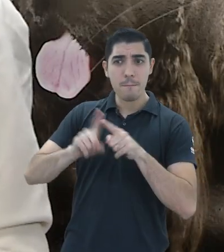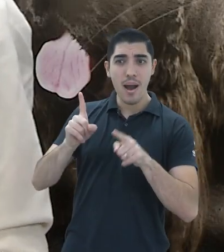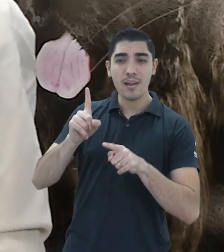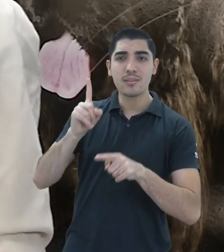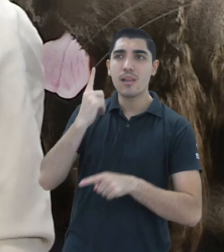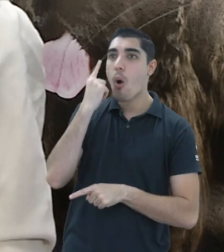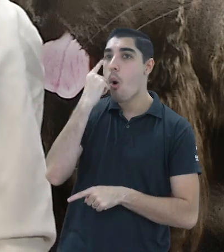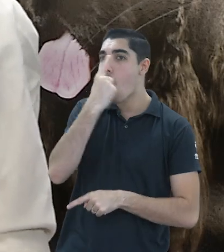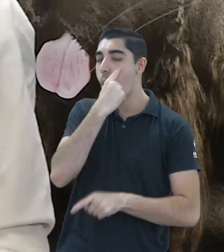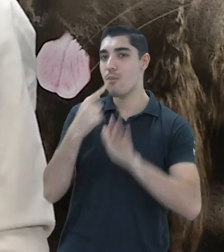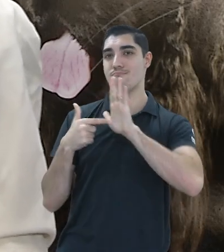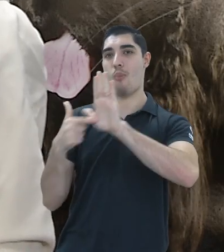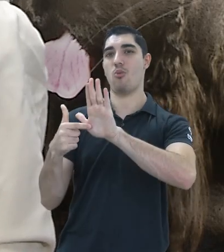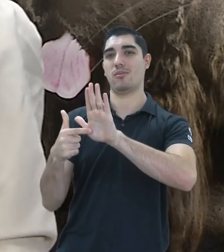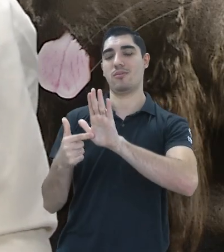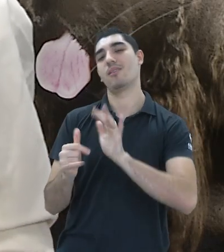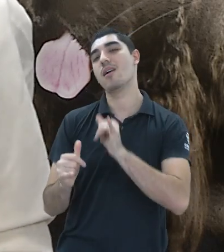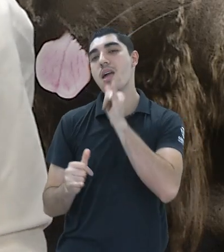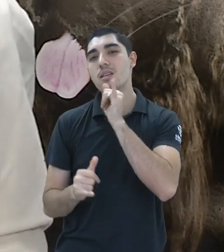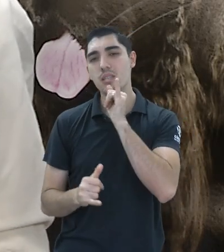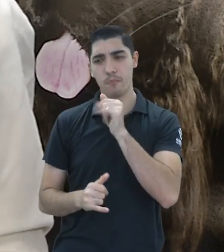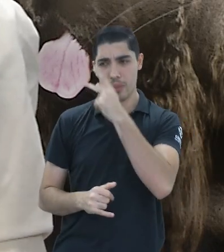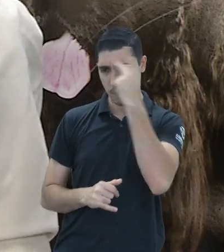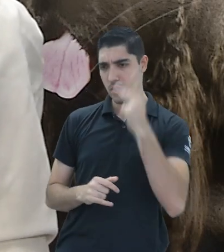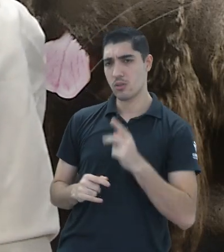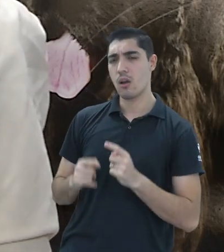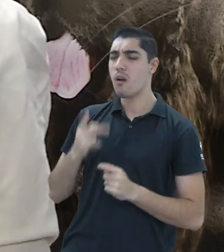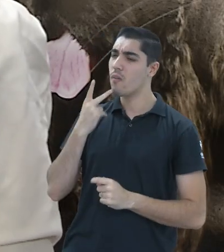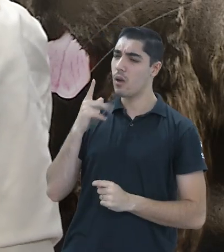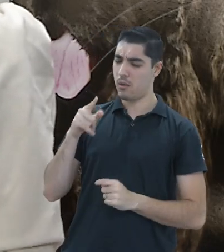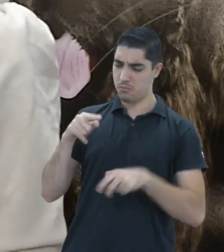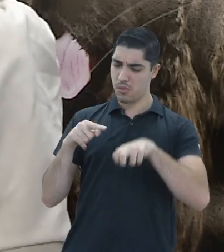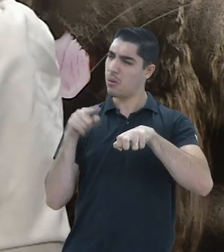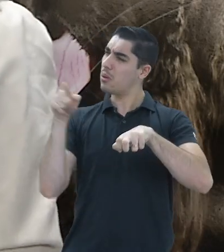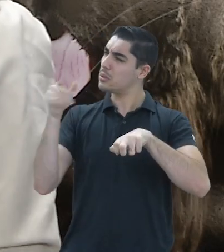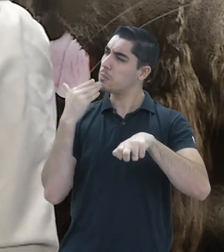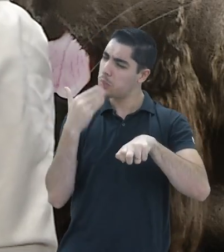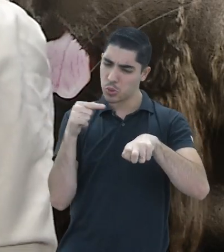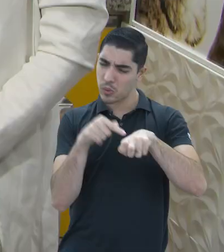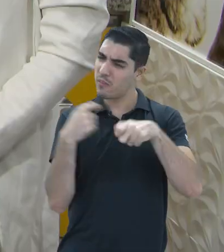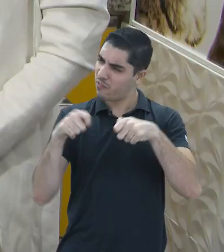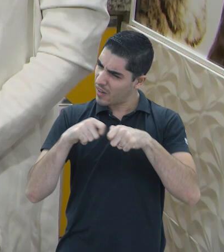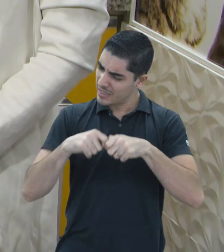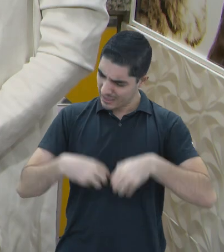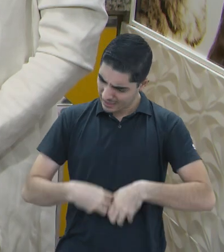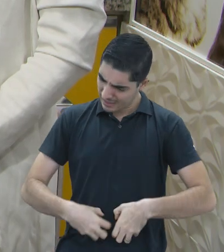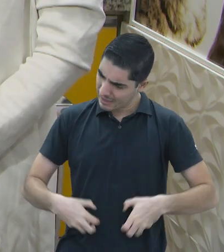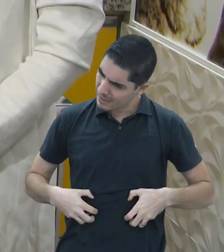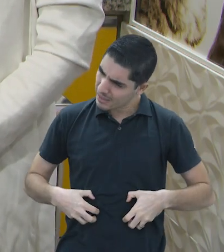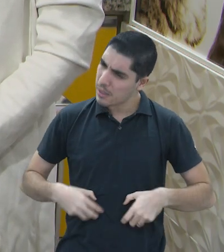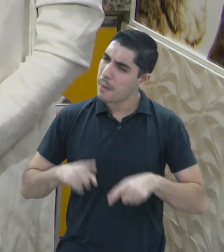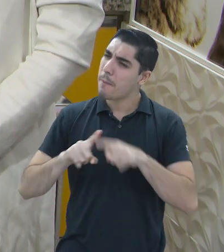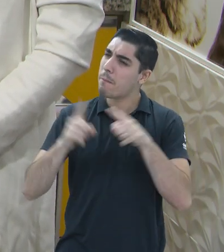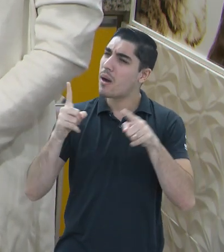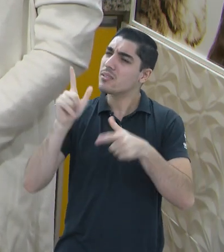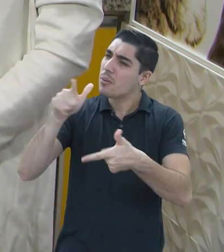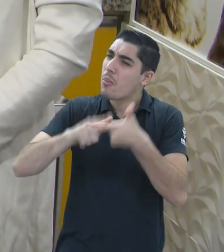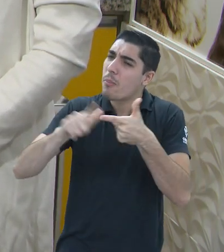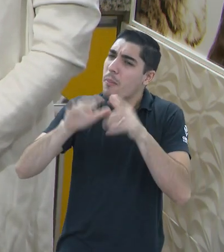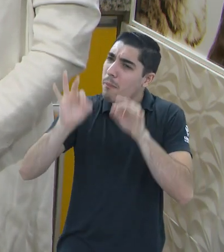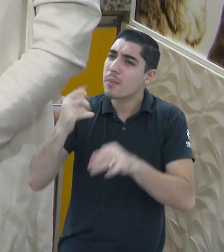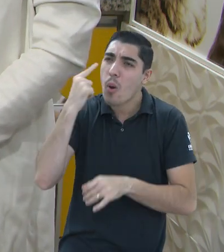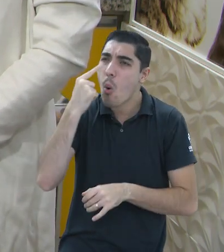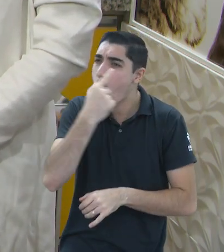oftalmo, você está me pedindo exame hormonal, pedindo um monte... que o olho às vezes reflete alterações internas também. Lágrima ácida. Perfeito. Você falou de